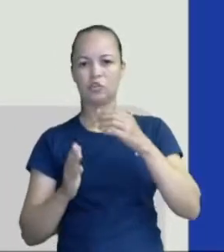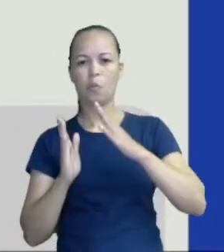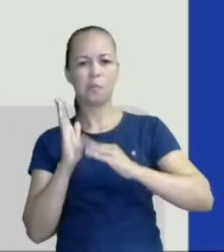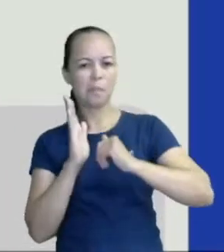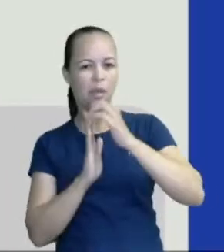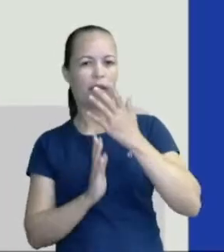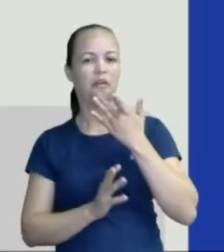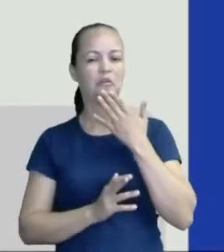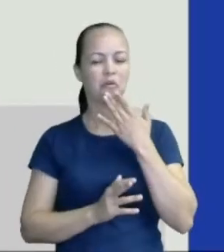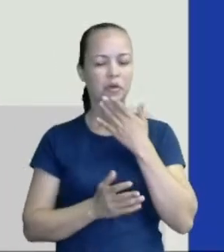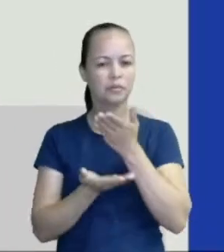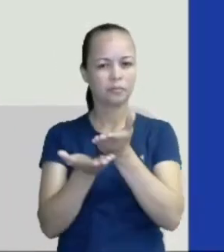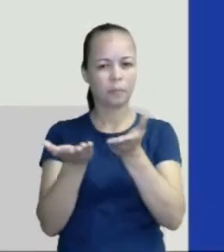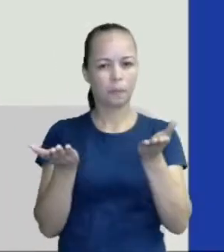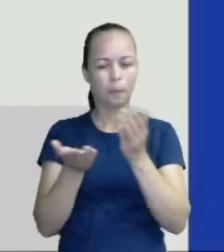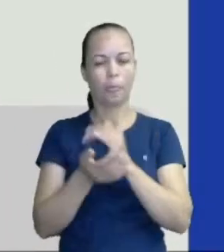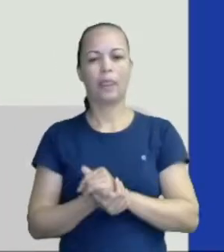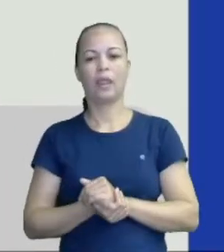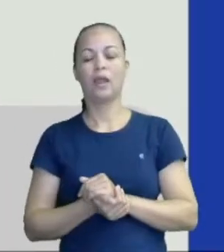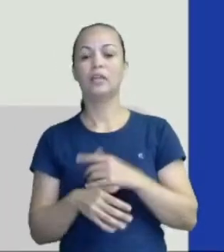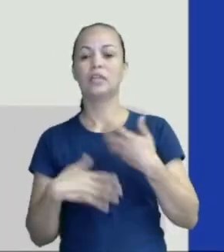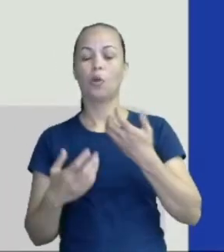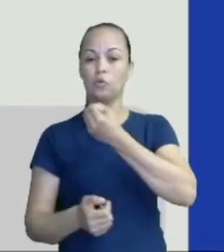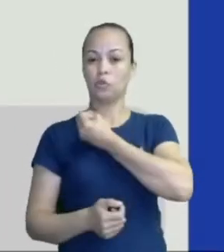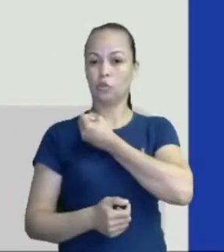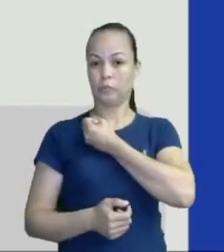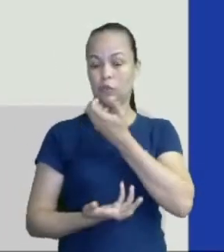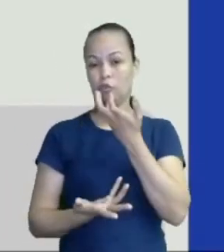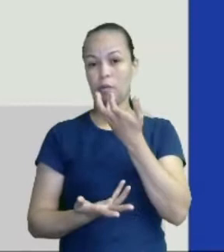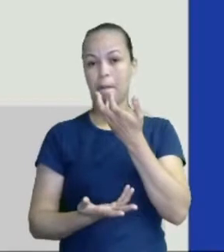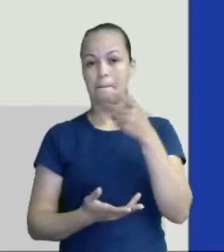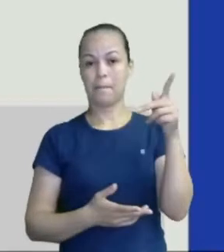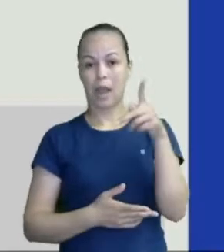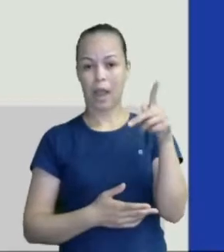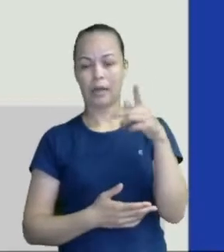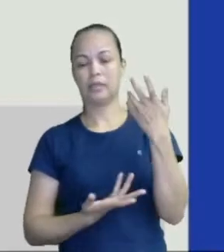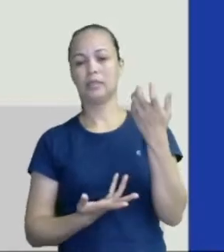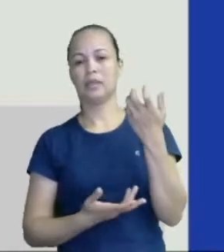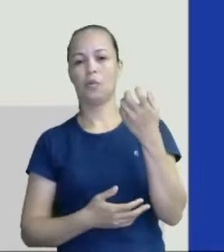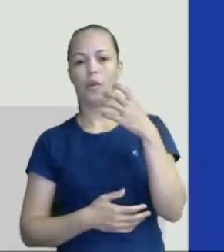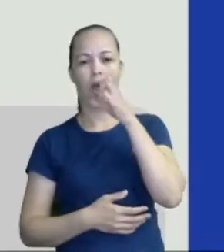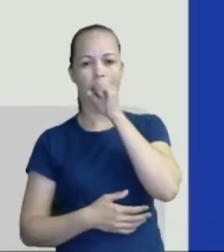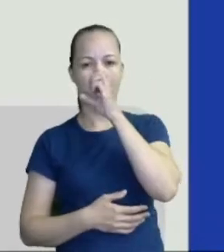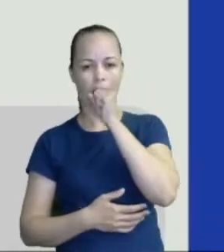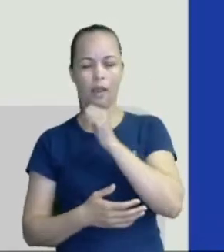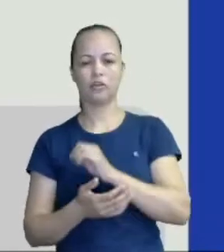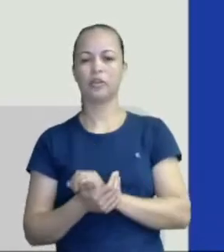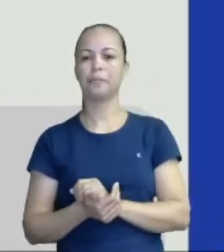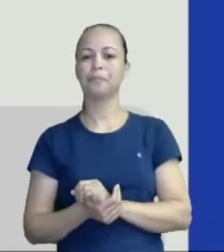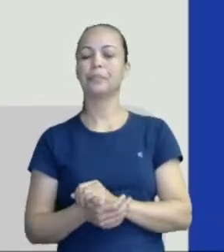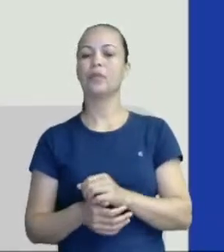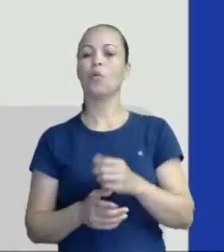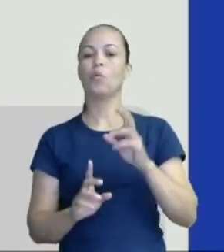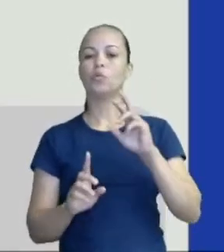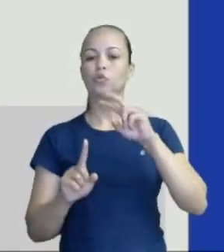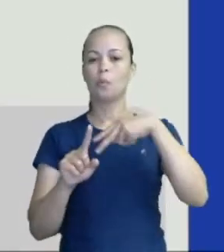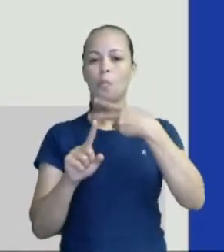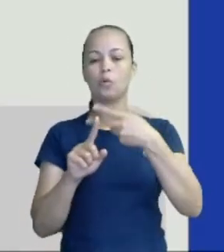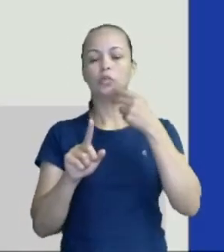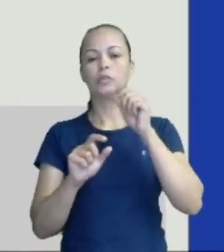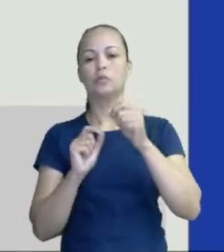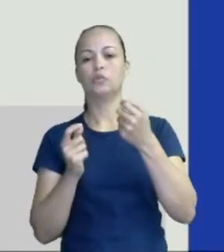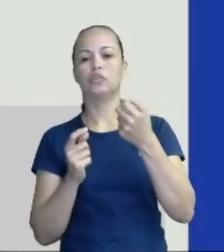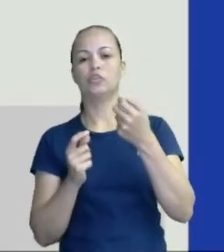para vocês. Os números pares são os laranjas, os números múltiplos de 3